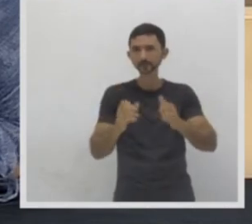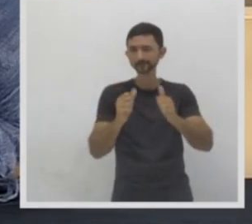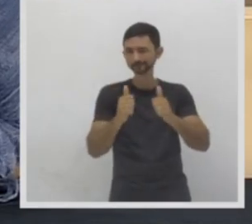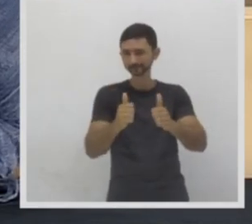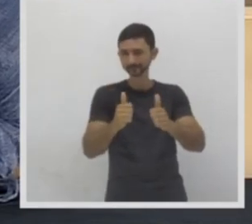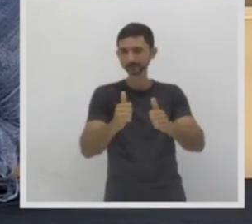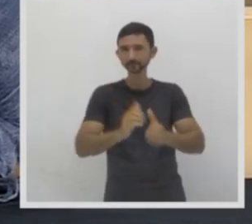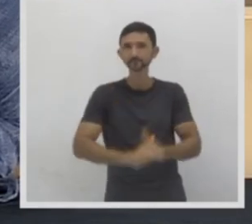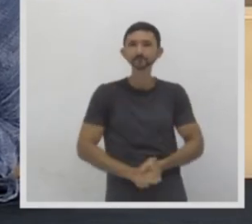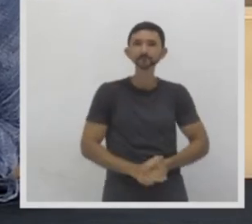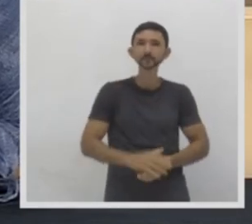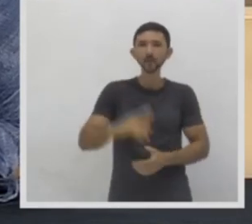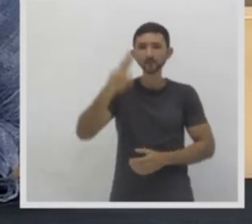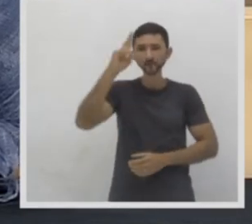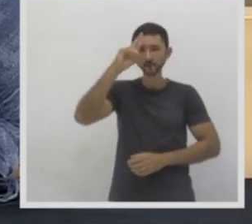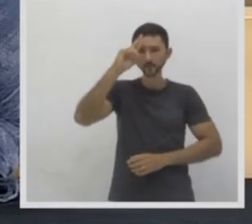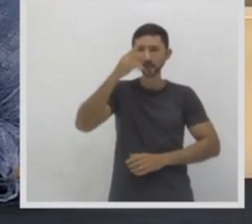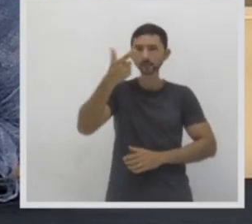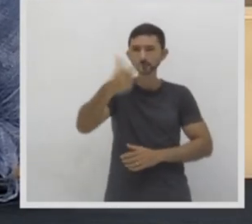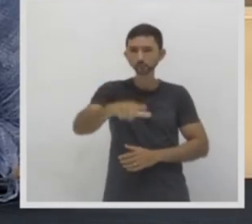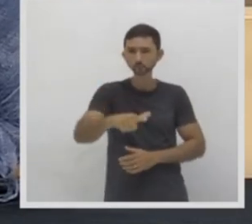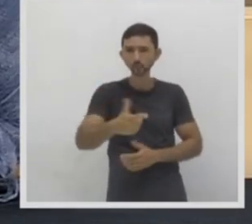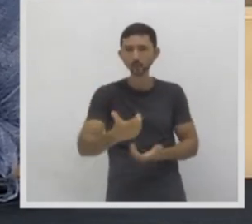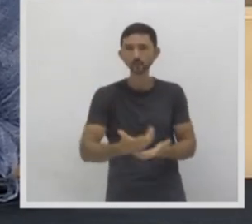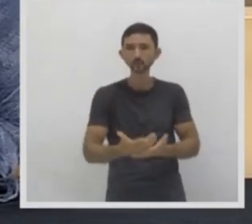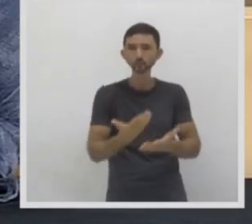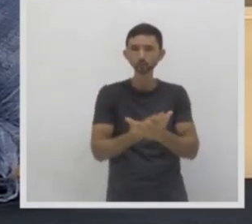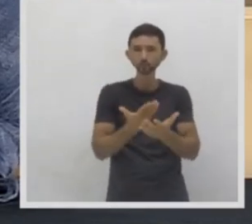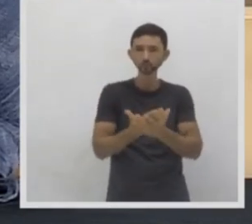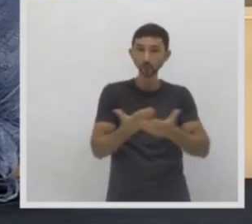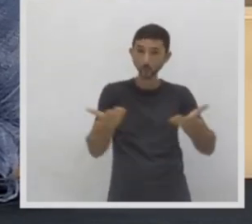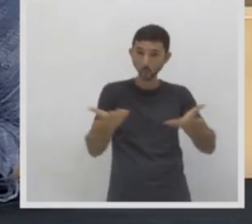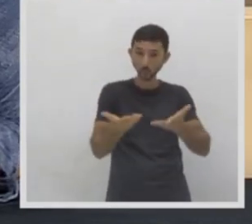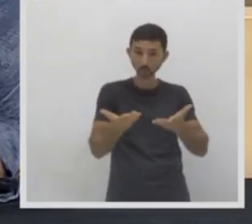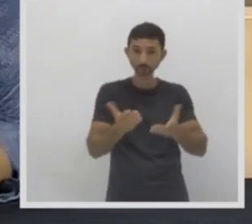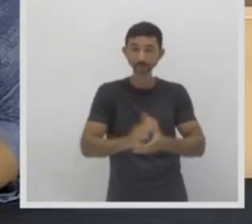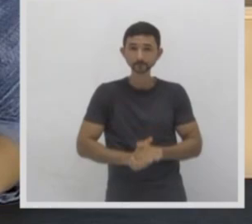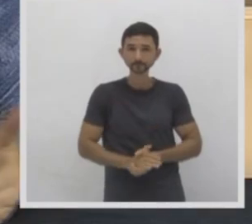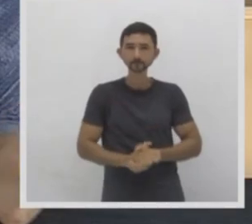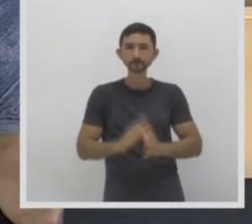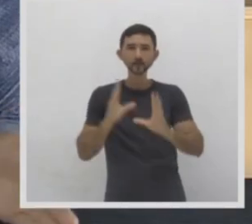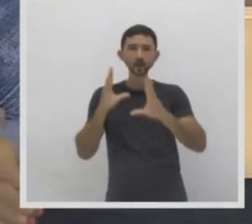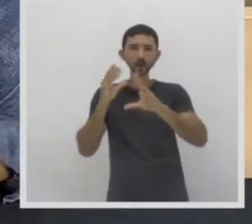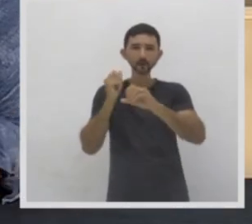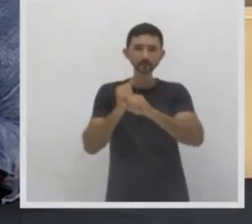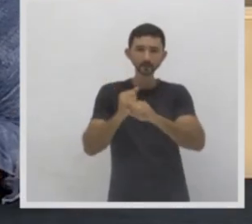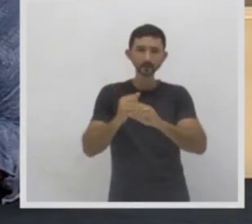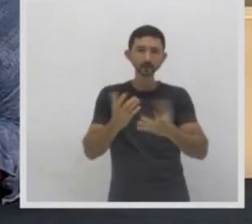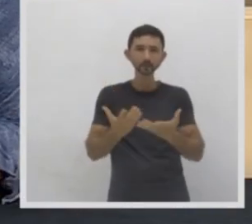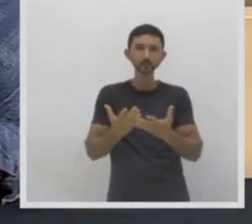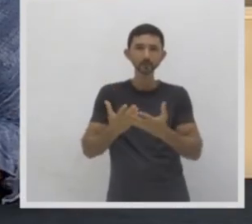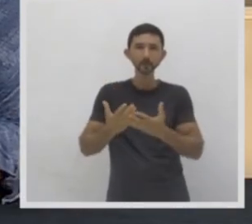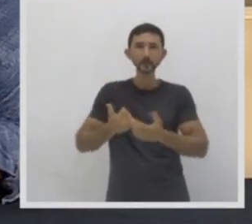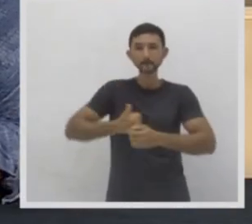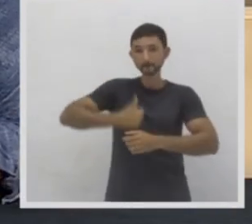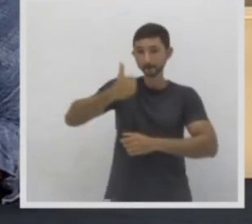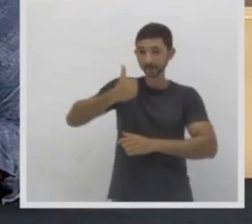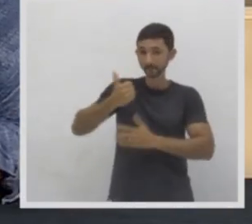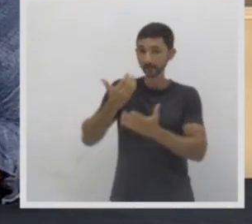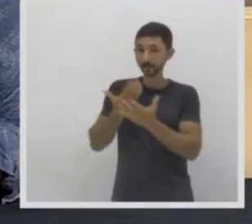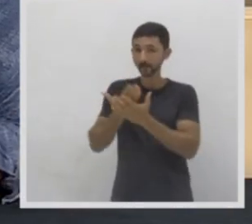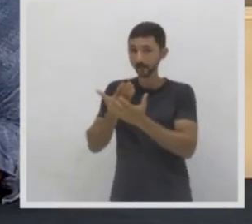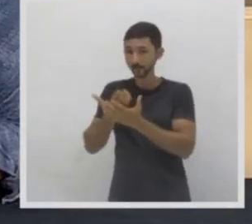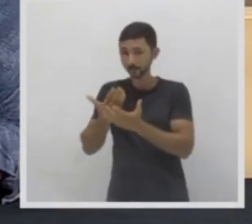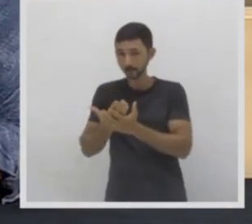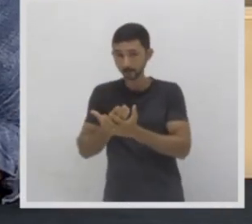Então, vamos relembrar lá mais uma vez o que foi que nós trabalhamos hoje. Nós revisamos todo o assunto de variação